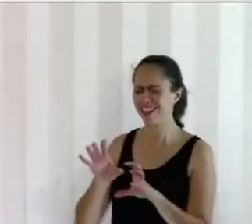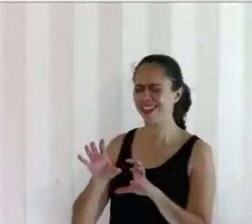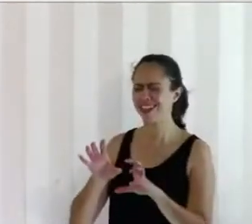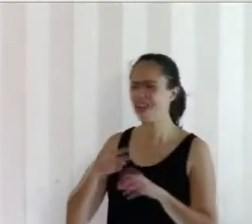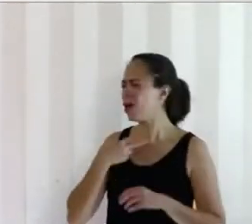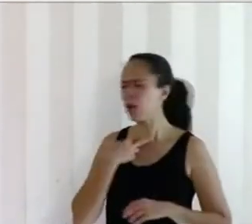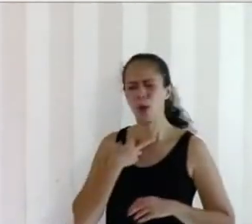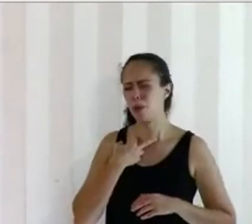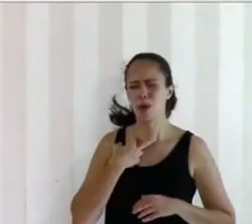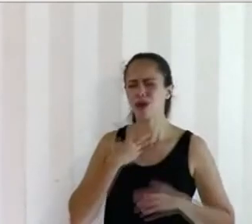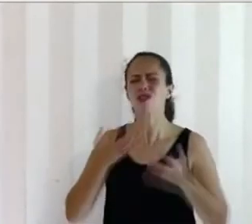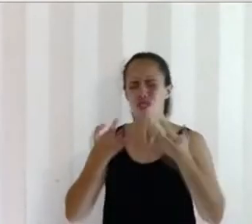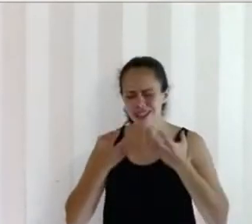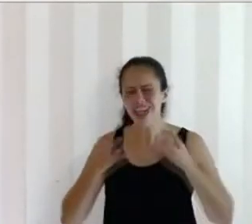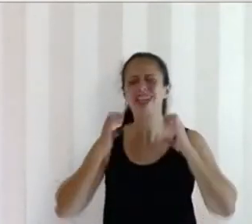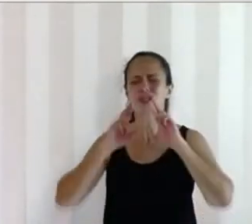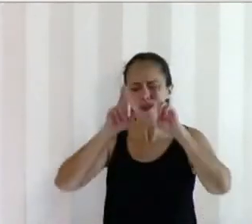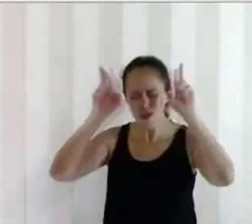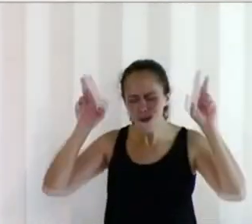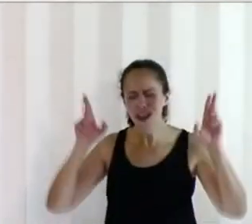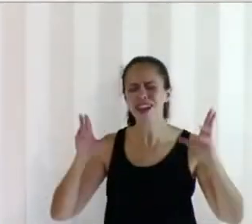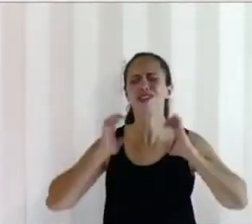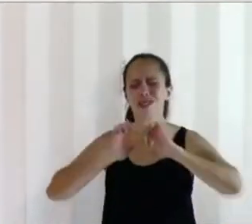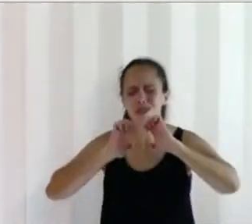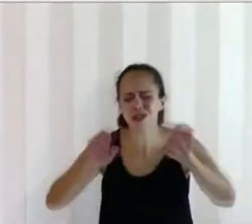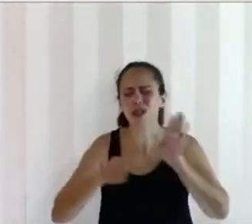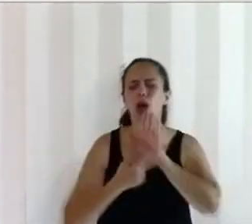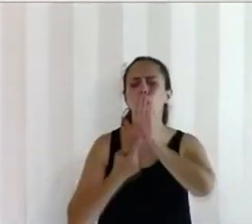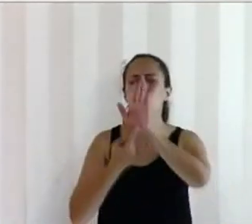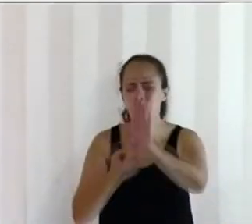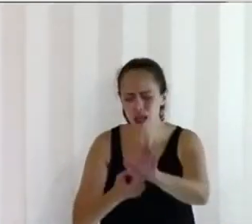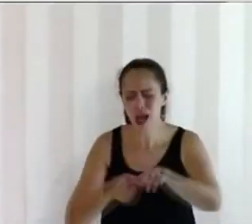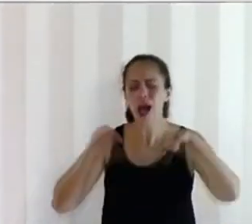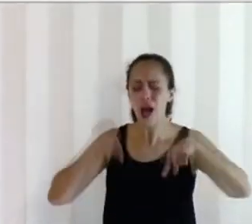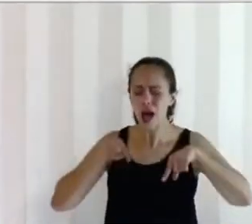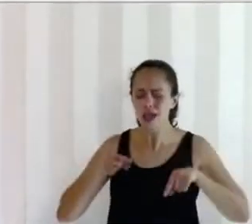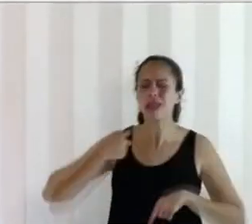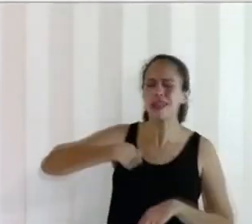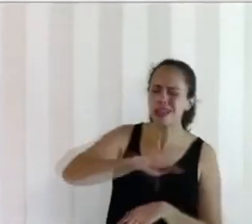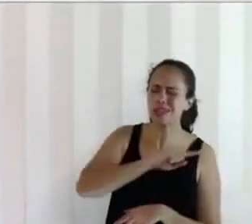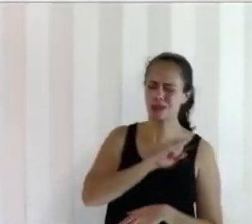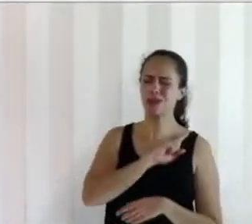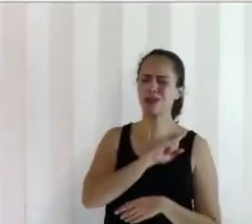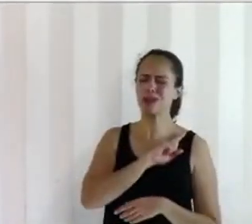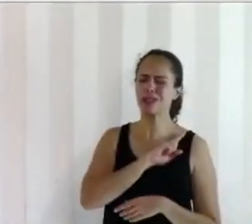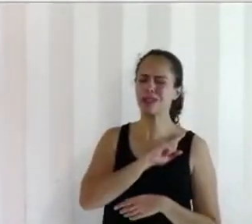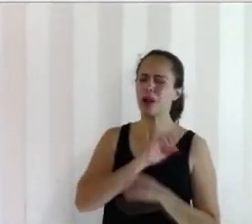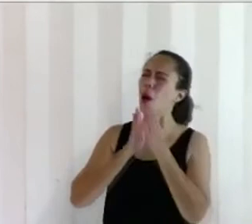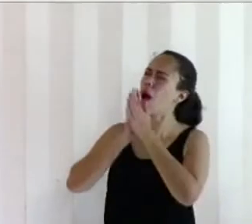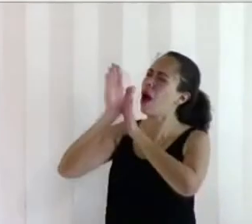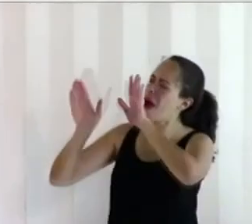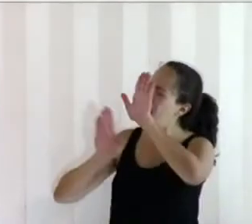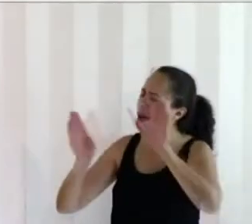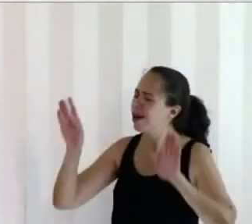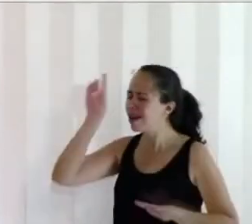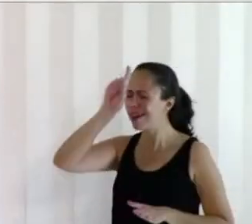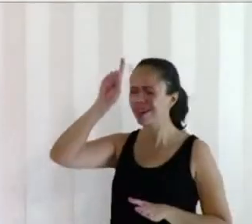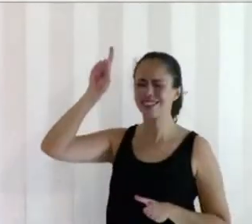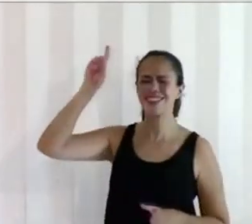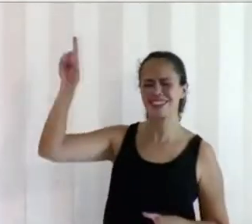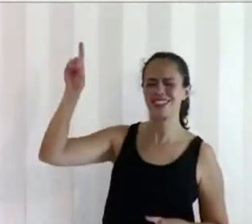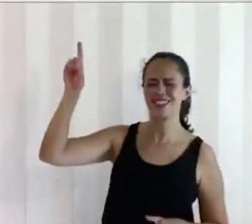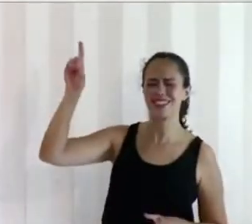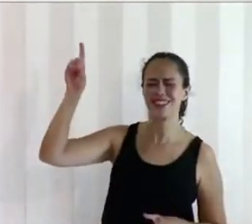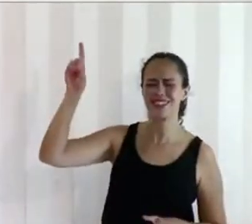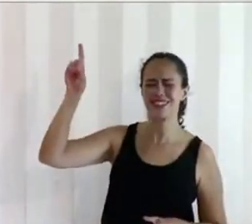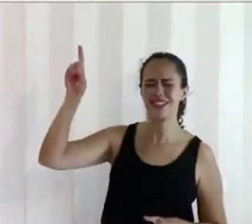Nós queremos evangelizá-los, mas nós estamos dizendo: aqui é diferente, aqui tem que cumprir as coisas, porque senão você não pode